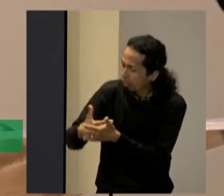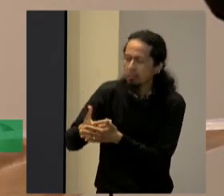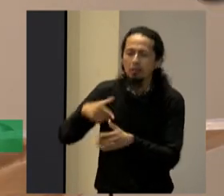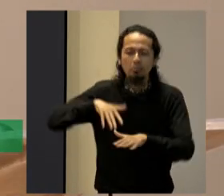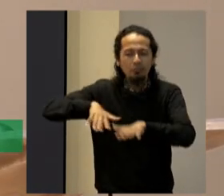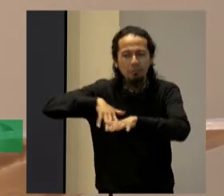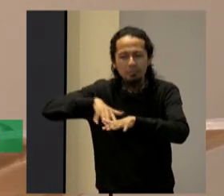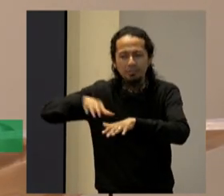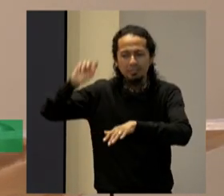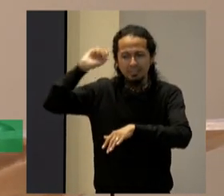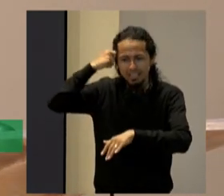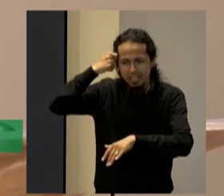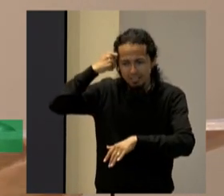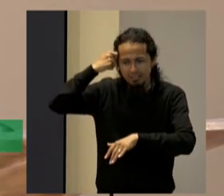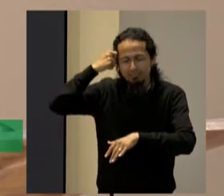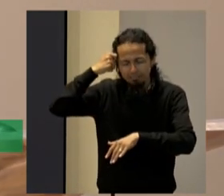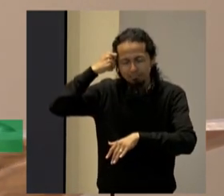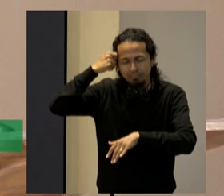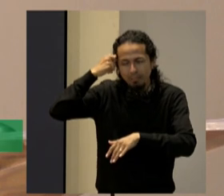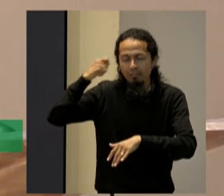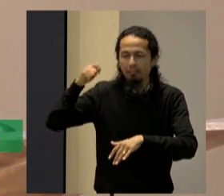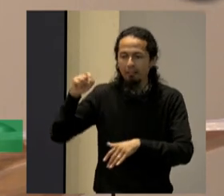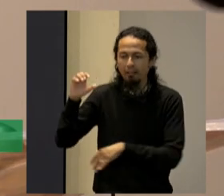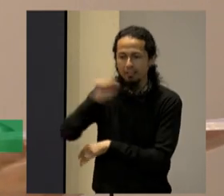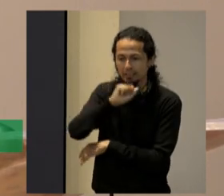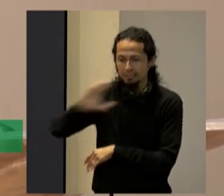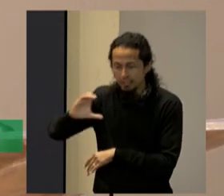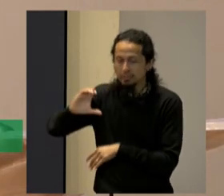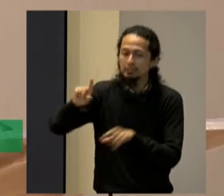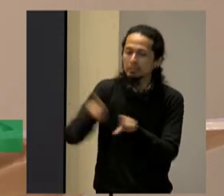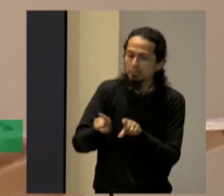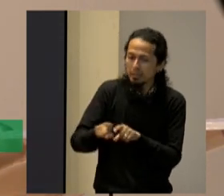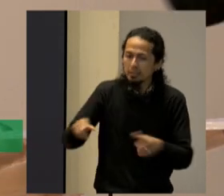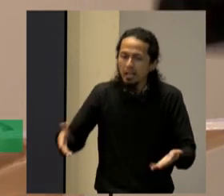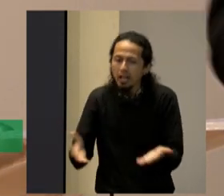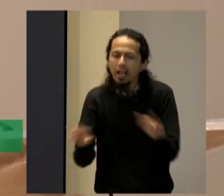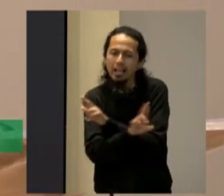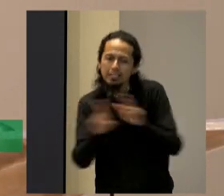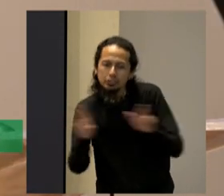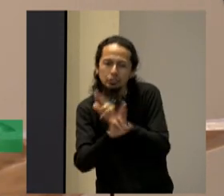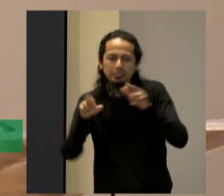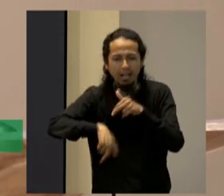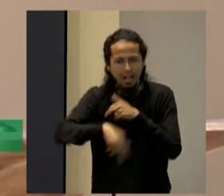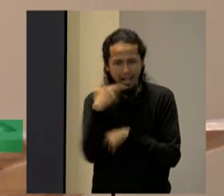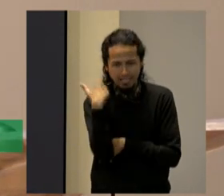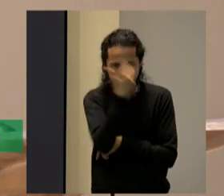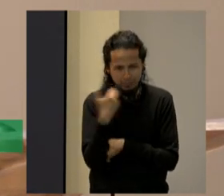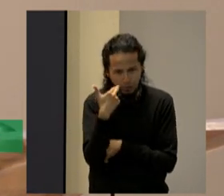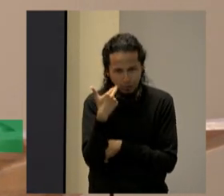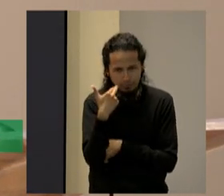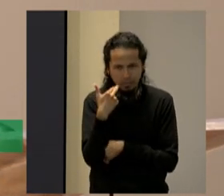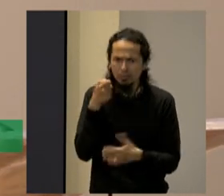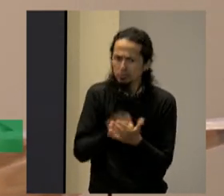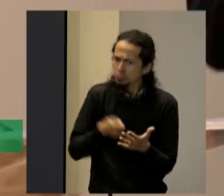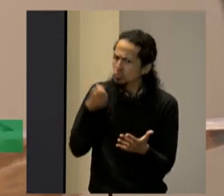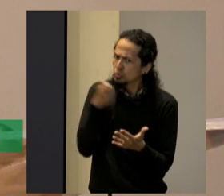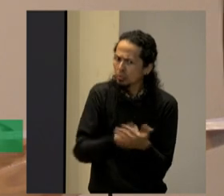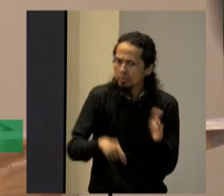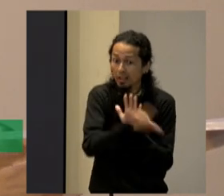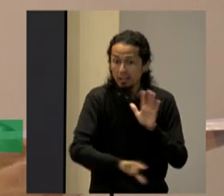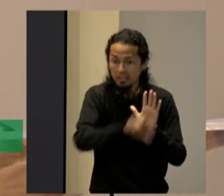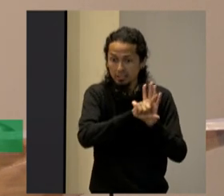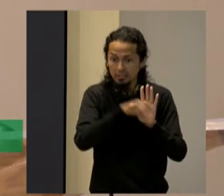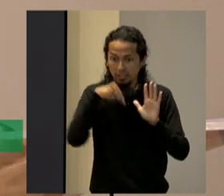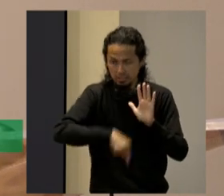catarinense, com ênfase na área da educação e das relações raciais. Militou pelas principais legislações do Estado que